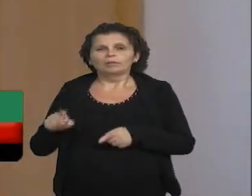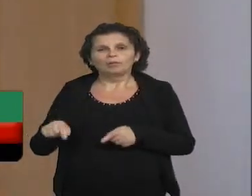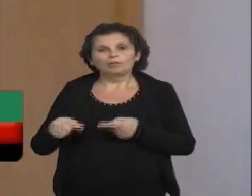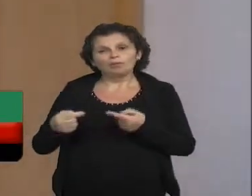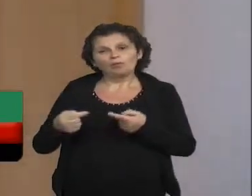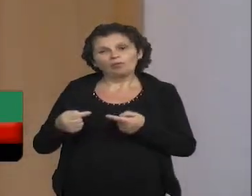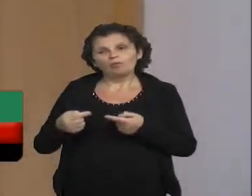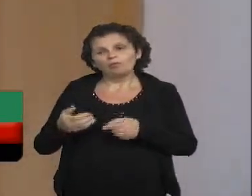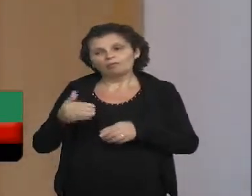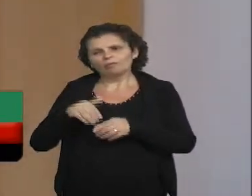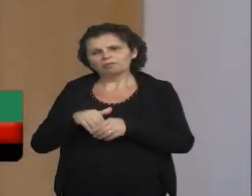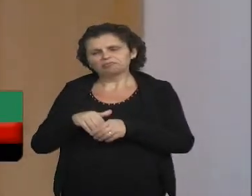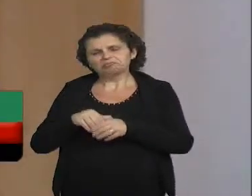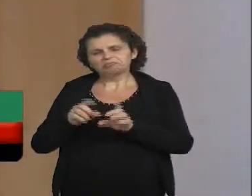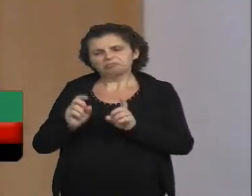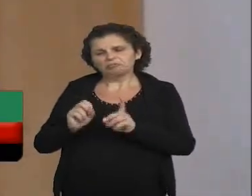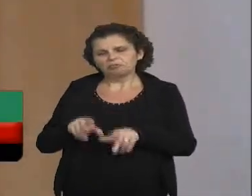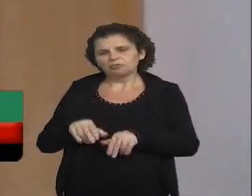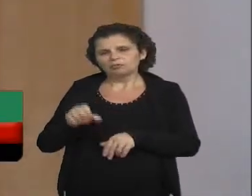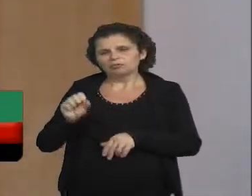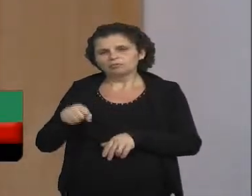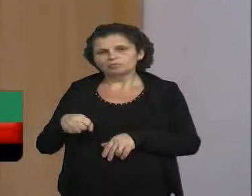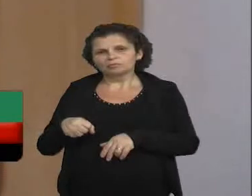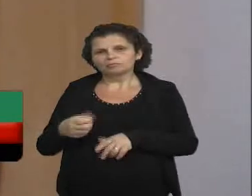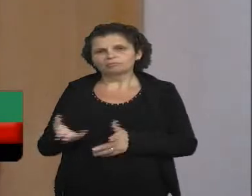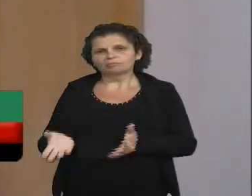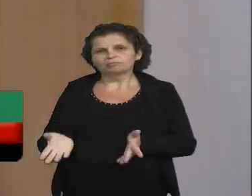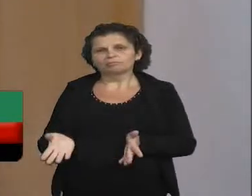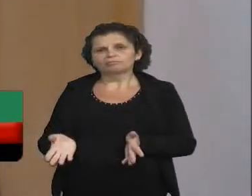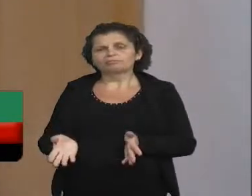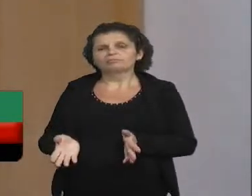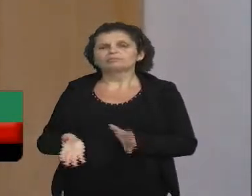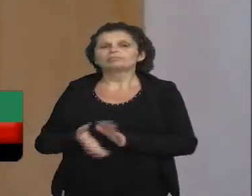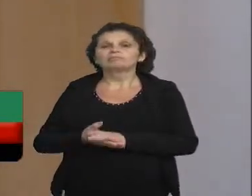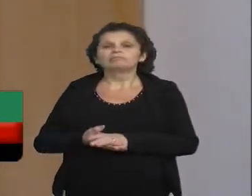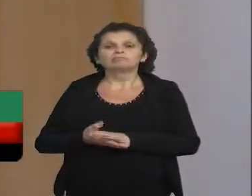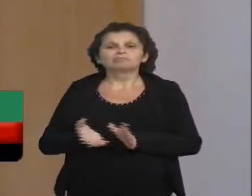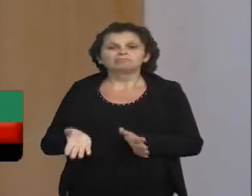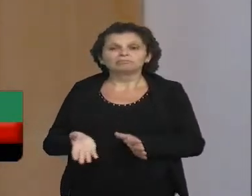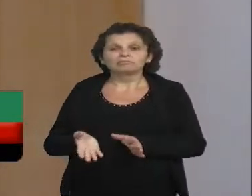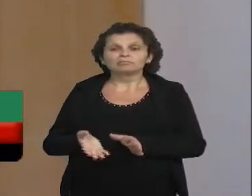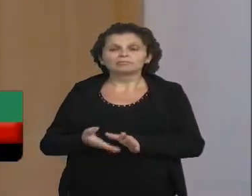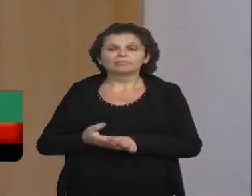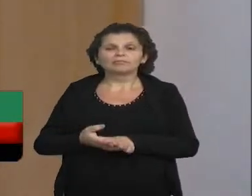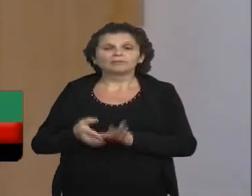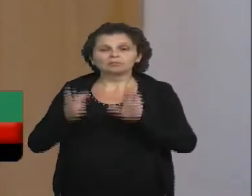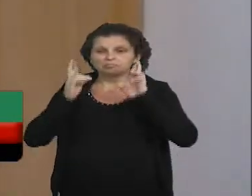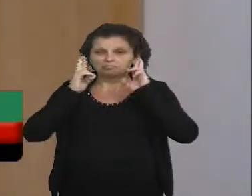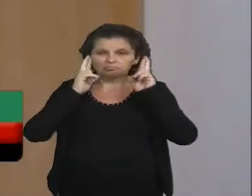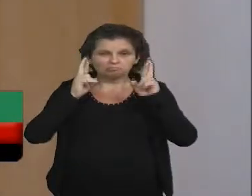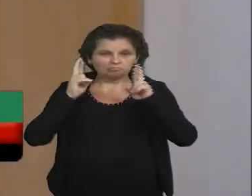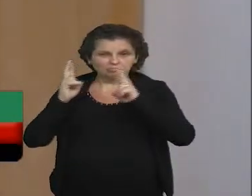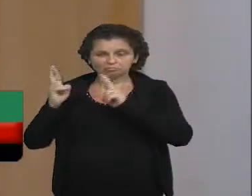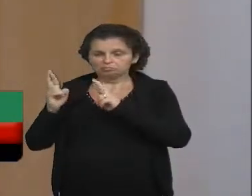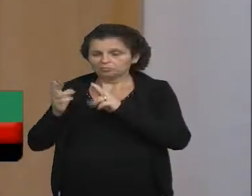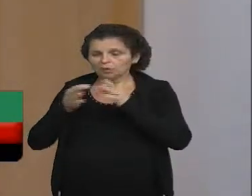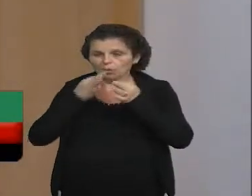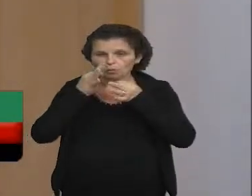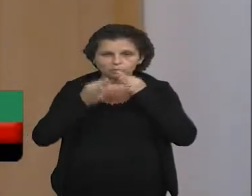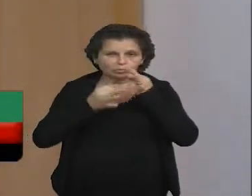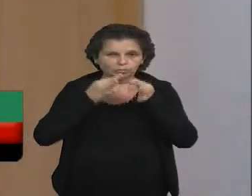mas votou a favor, não entendi, porque se é contra, tinha que votar contra. Então, eu digo assim, mas eu respeito a vossa opinião,